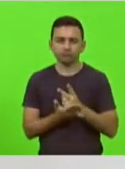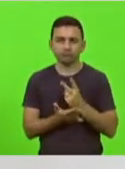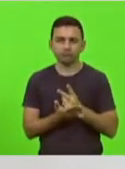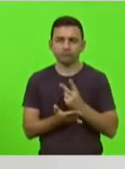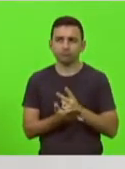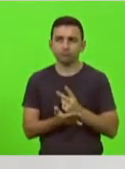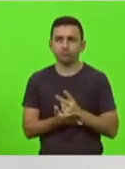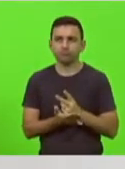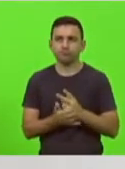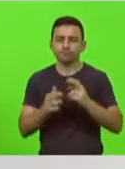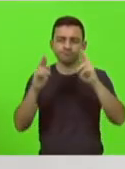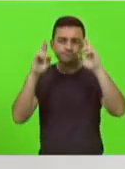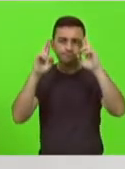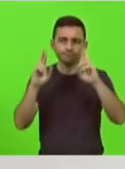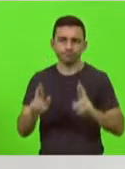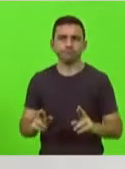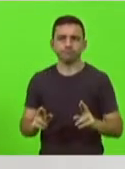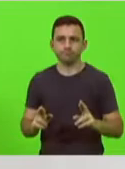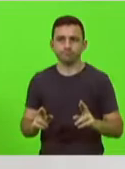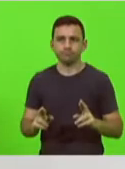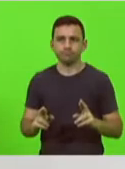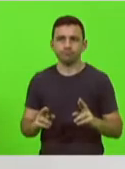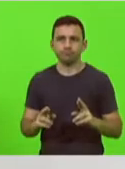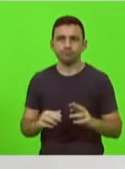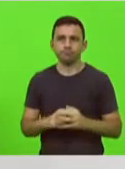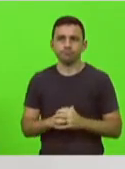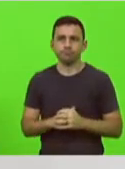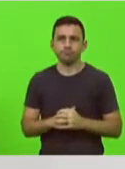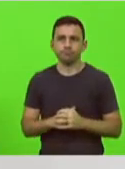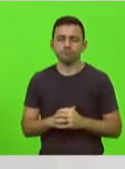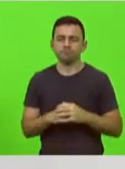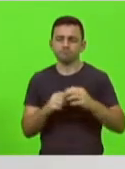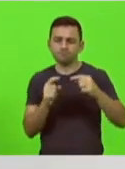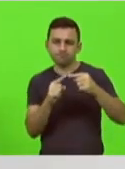em respeito a princípios